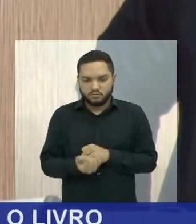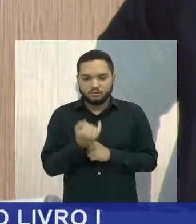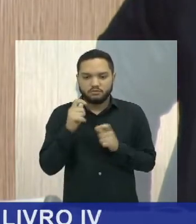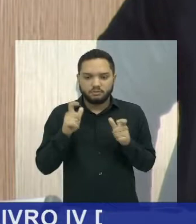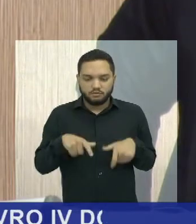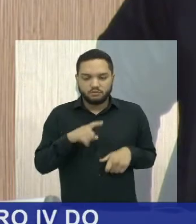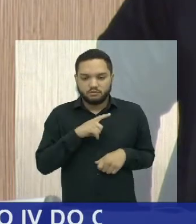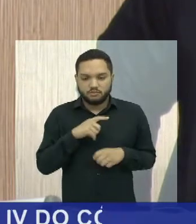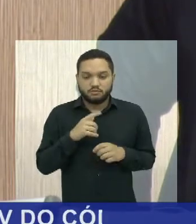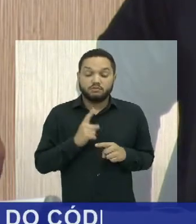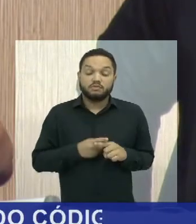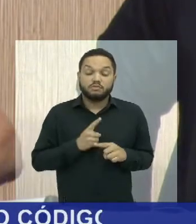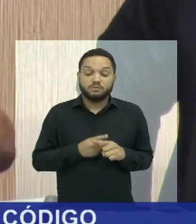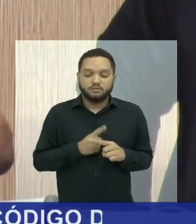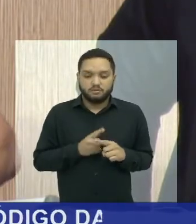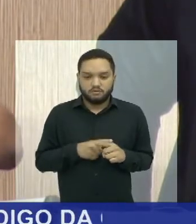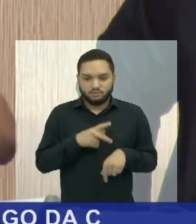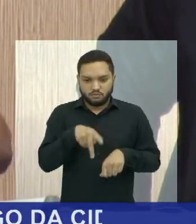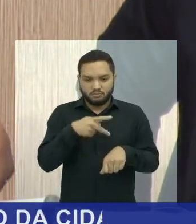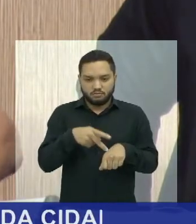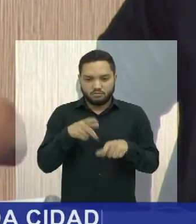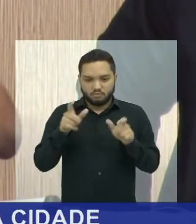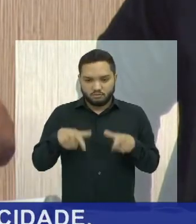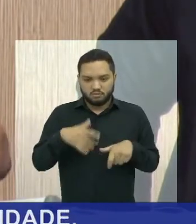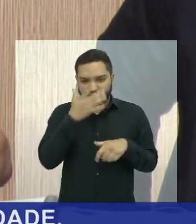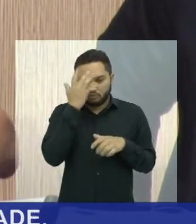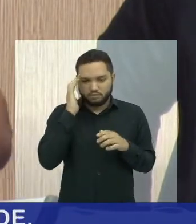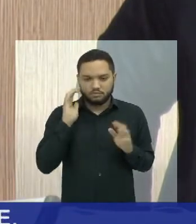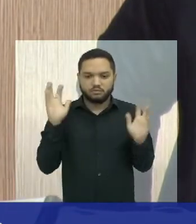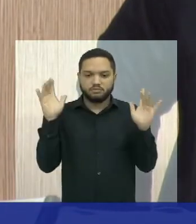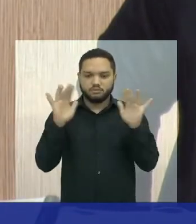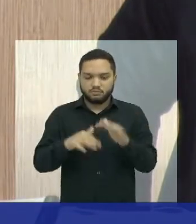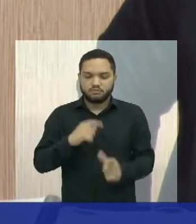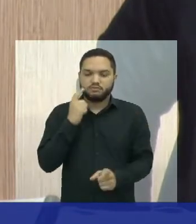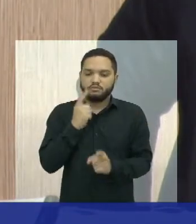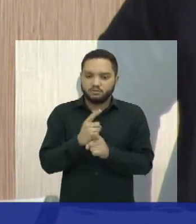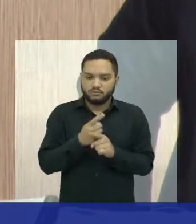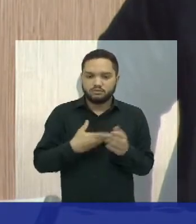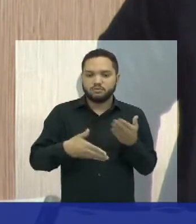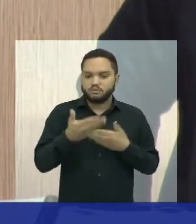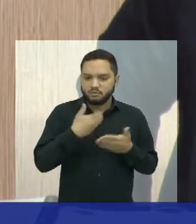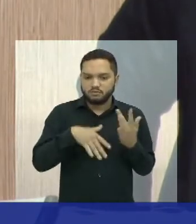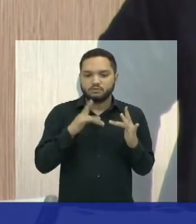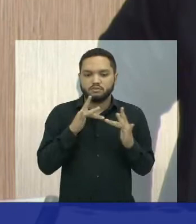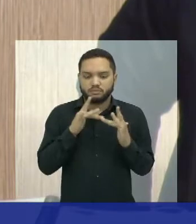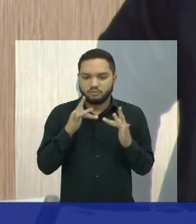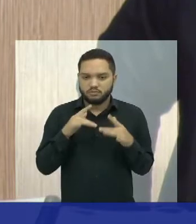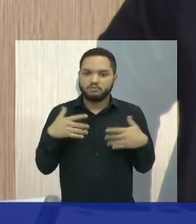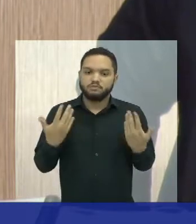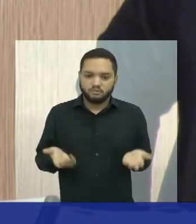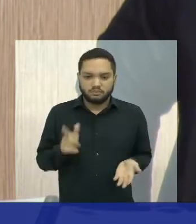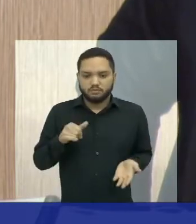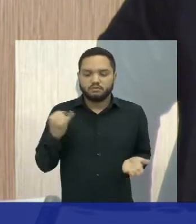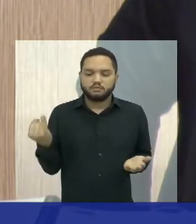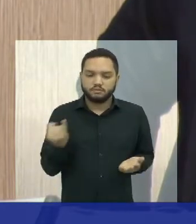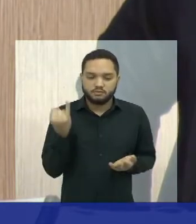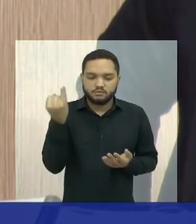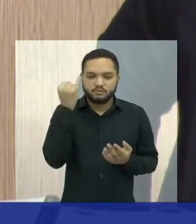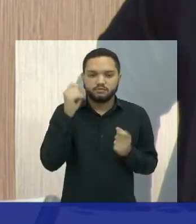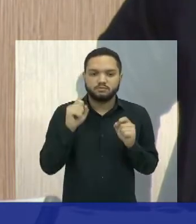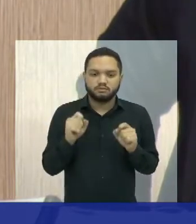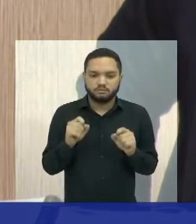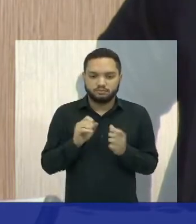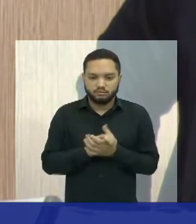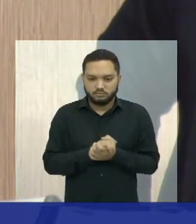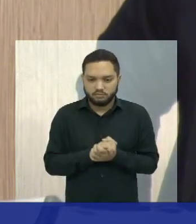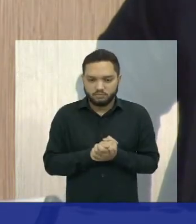onde existe. Porque a praça é o lugar da reunião das pessoas, de se chamar as pessoas. Então, é importante